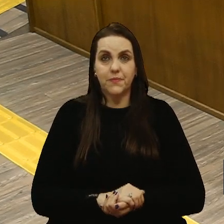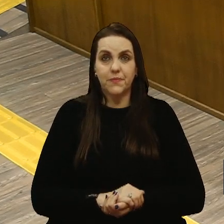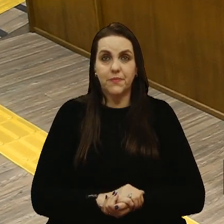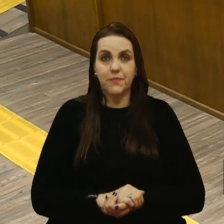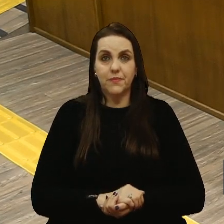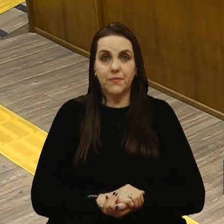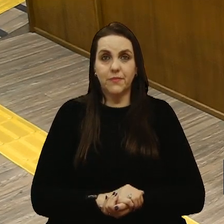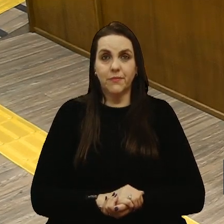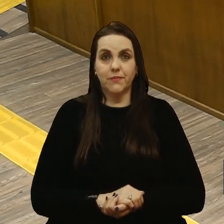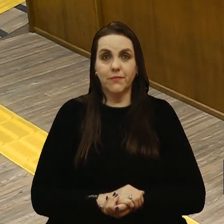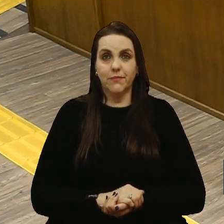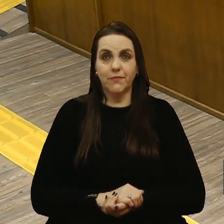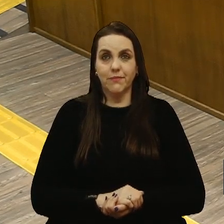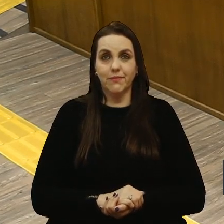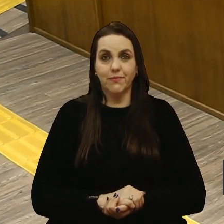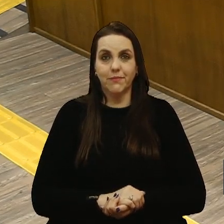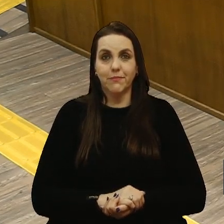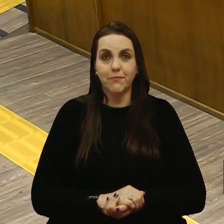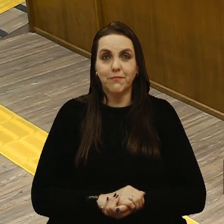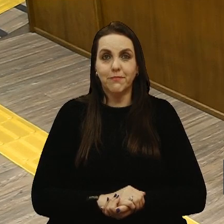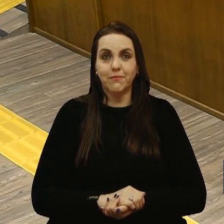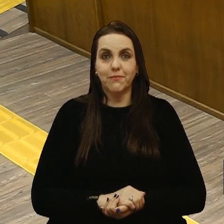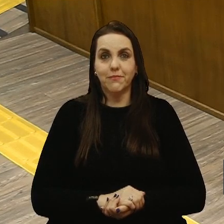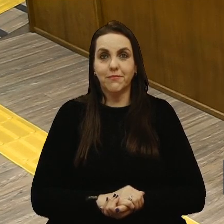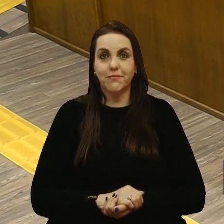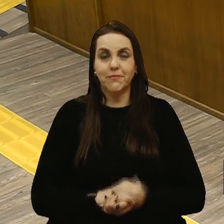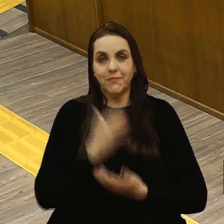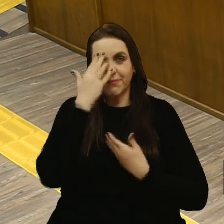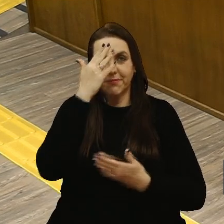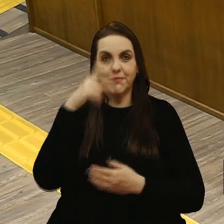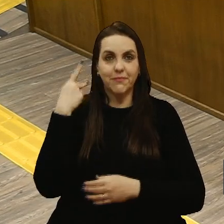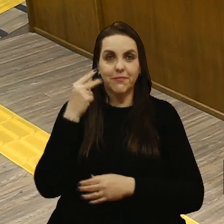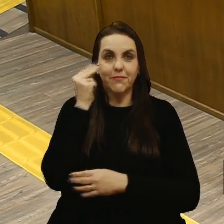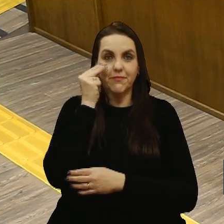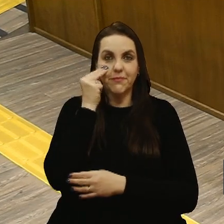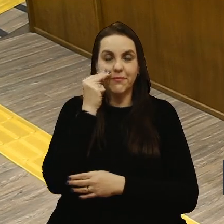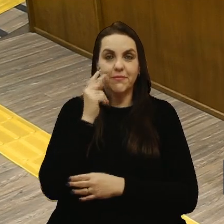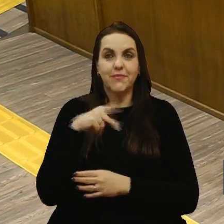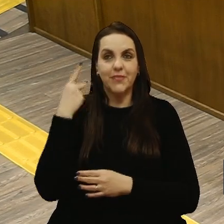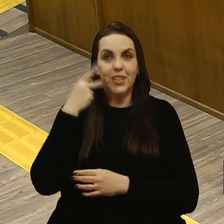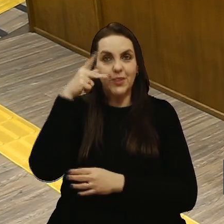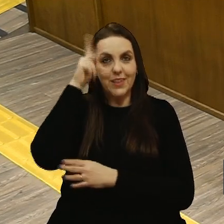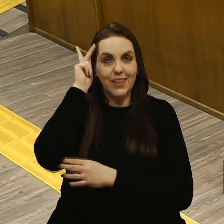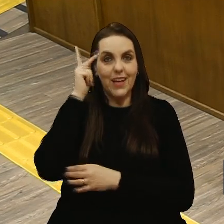Obrigado, vereador Libardi. Vereador Iago Morandi, com a palavra.